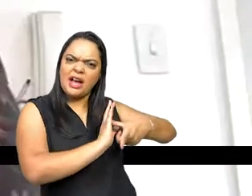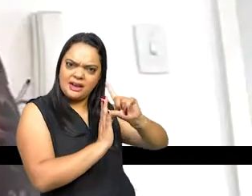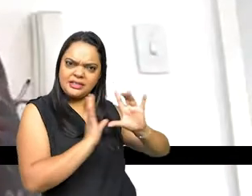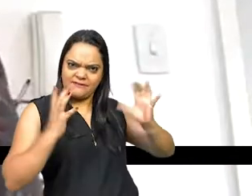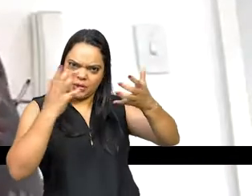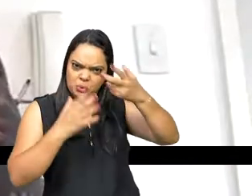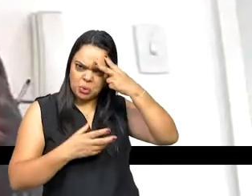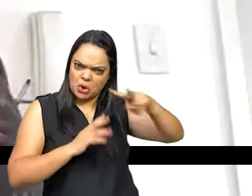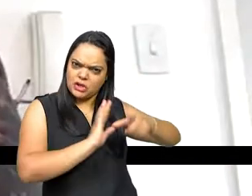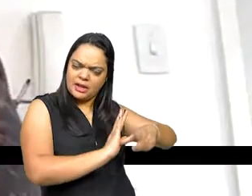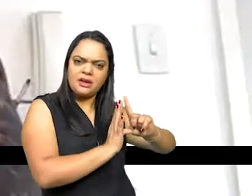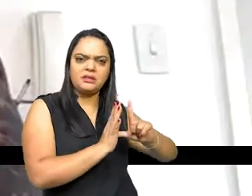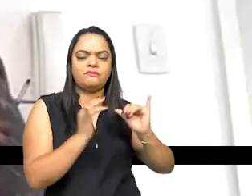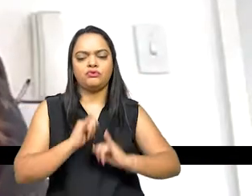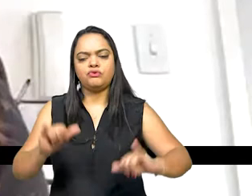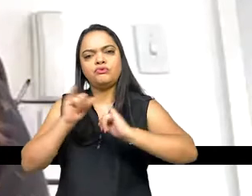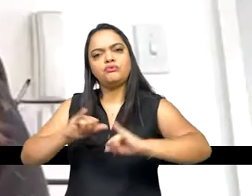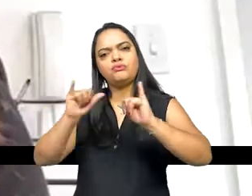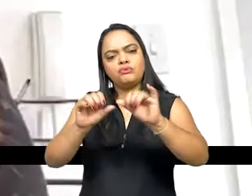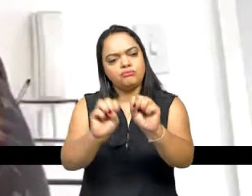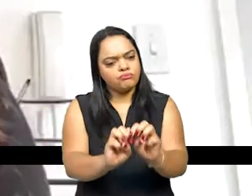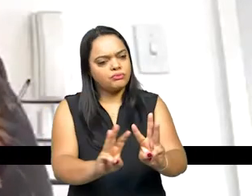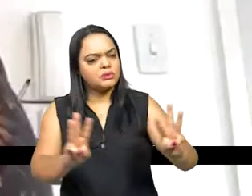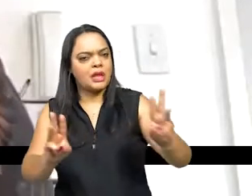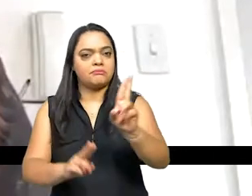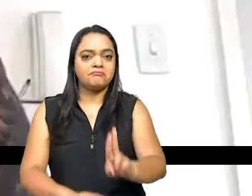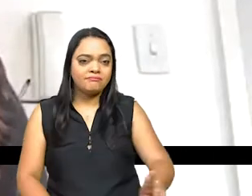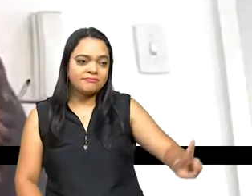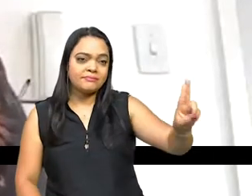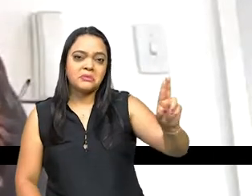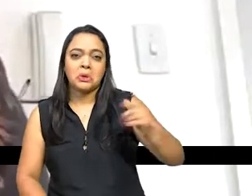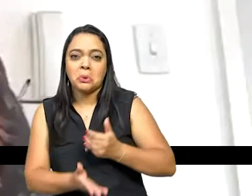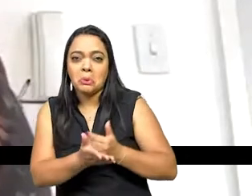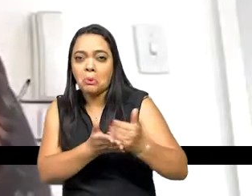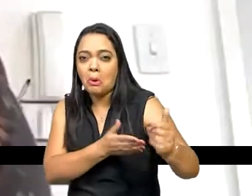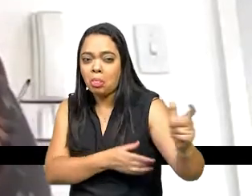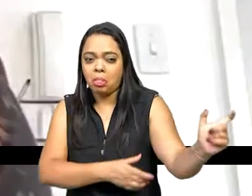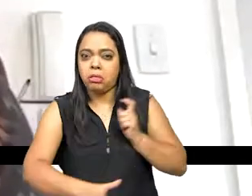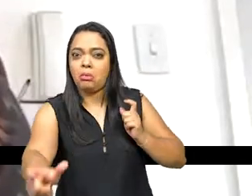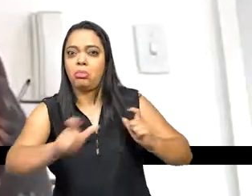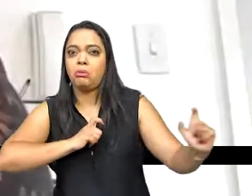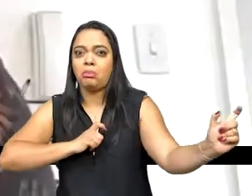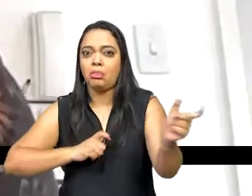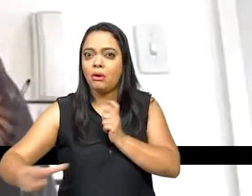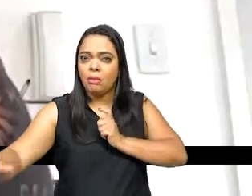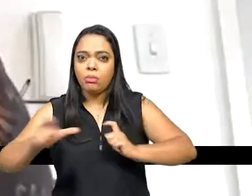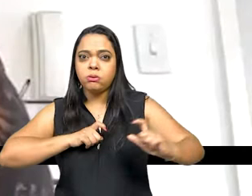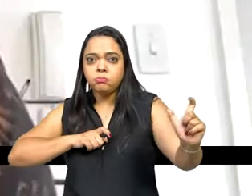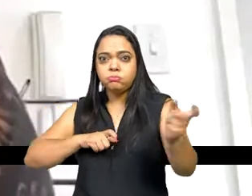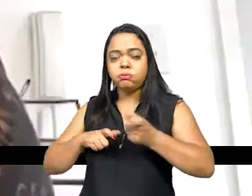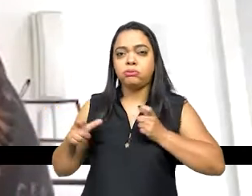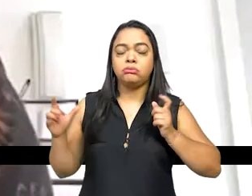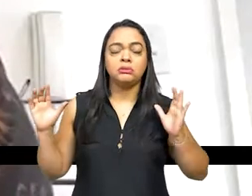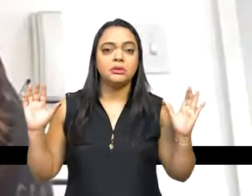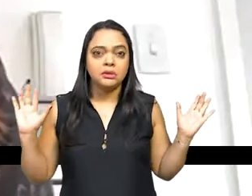antes do evento acontecer, ele foi divulgado na página da universidade e os ataques começaram, e foram